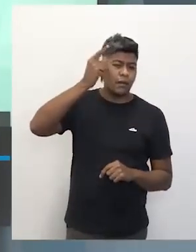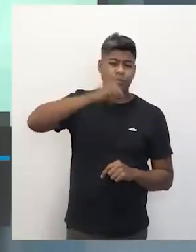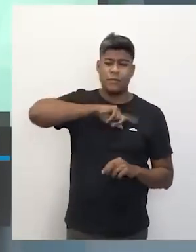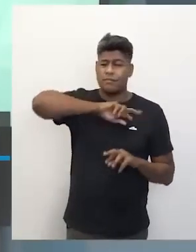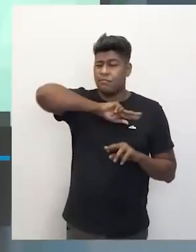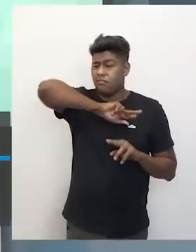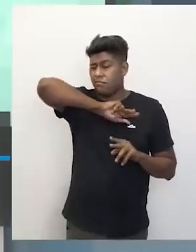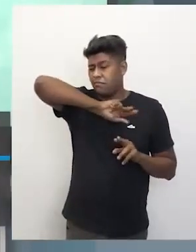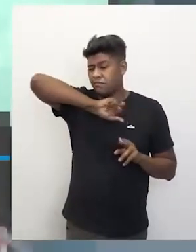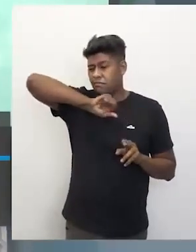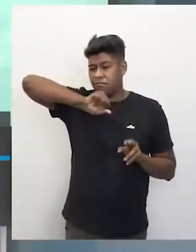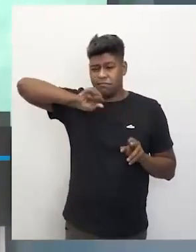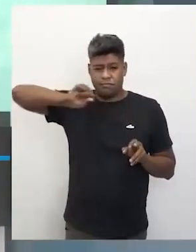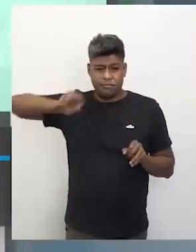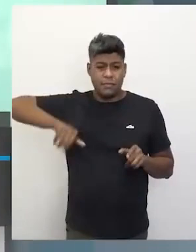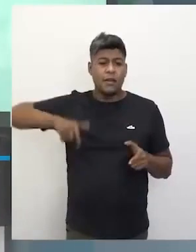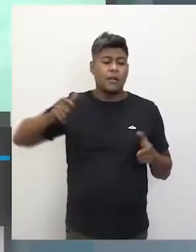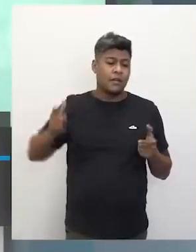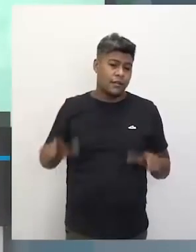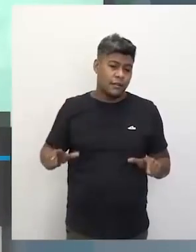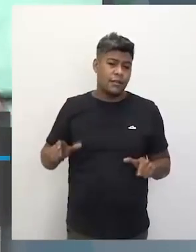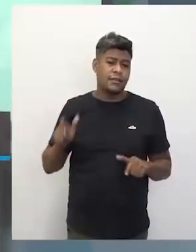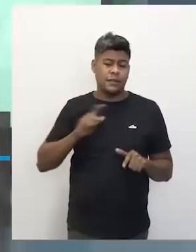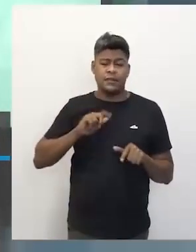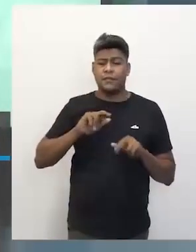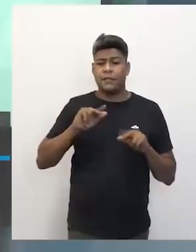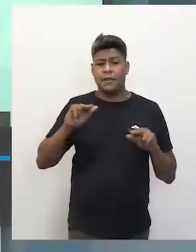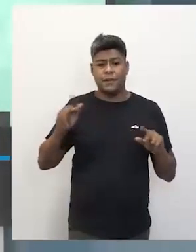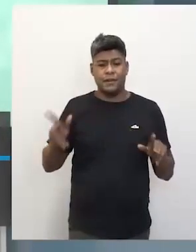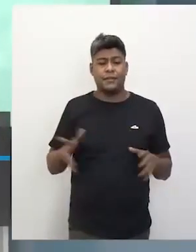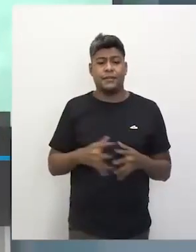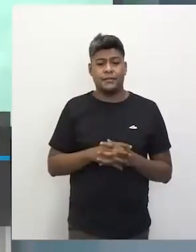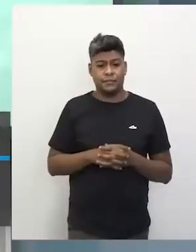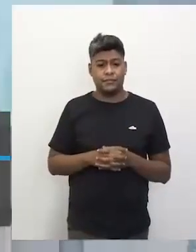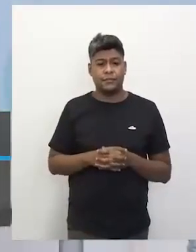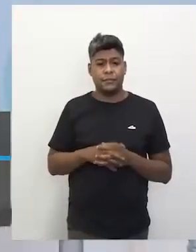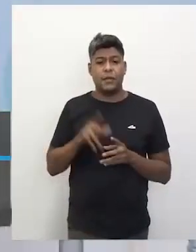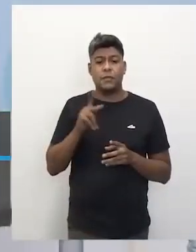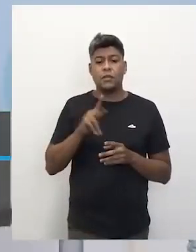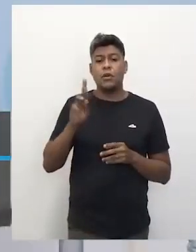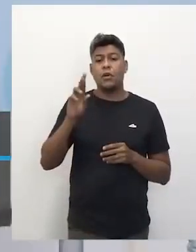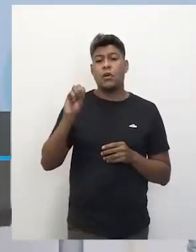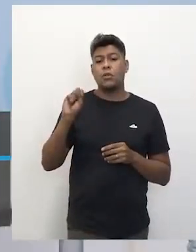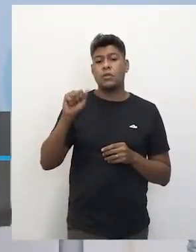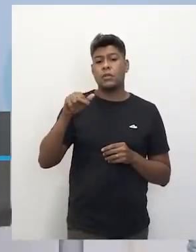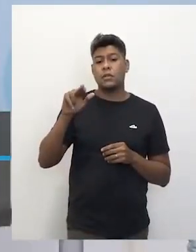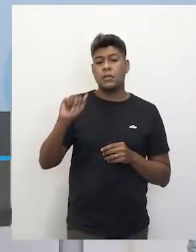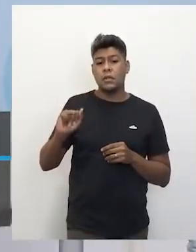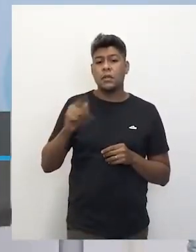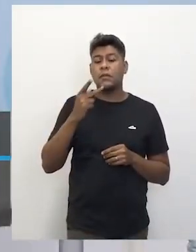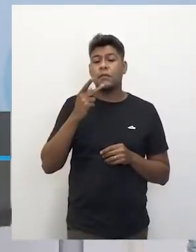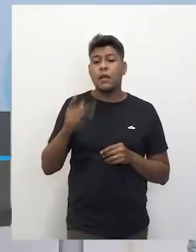né, de galerias. Enfim, você tem várias. A professora Rosana falou da Feira da Benedito Calixto, que tem bastante